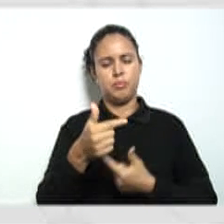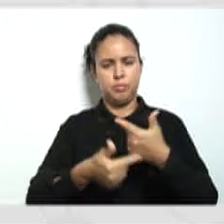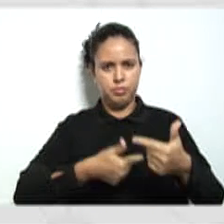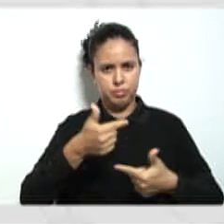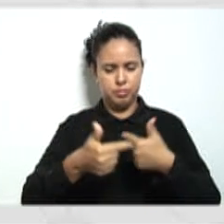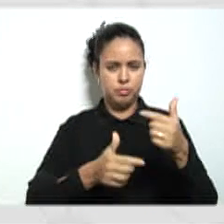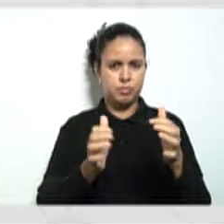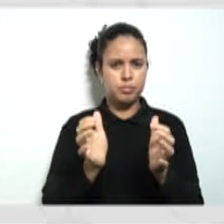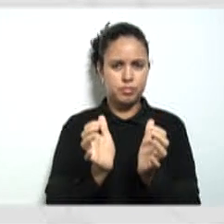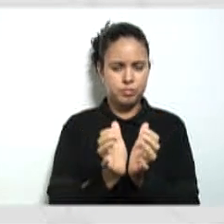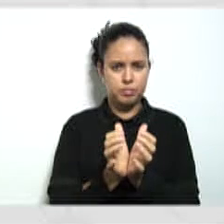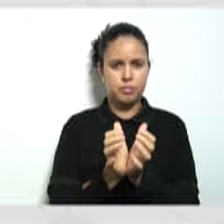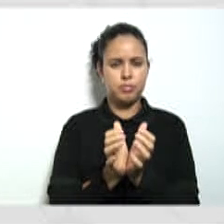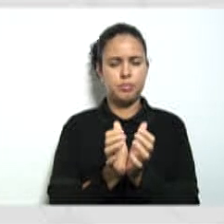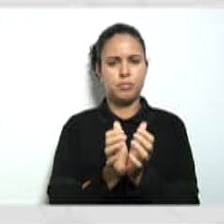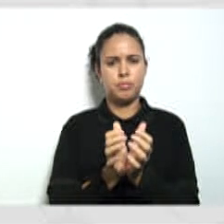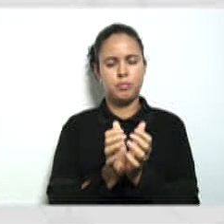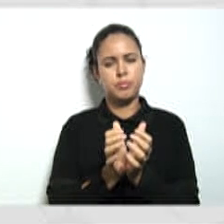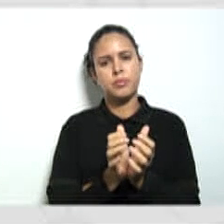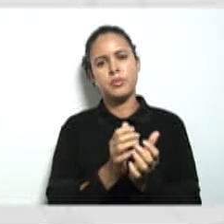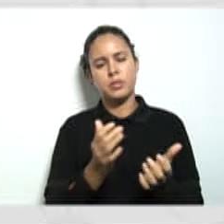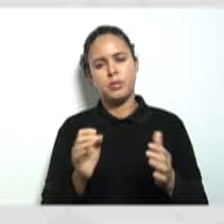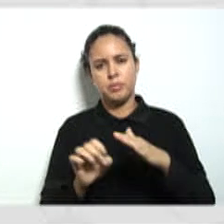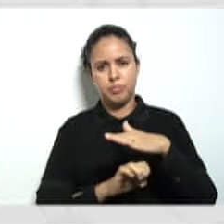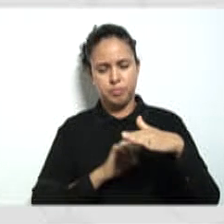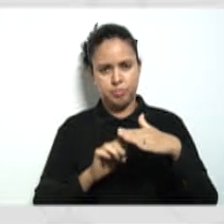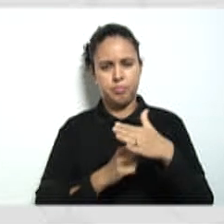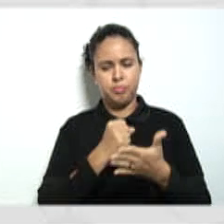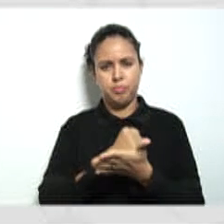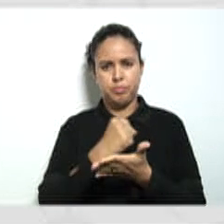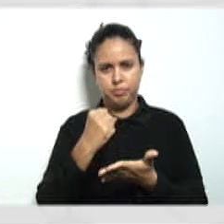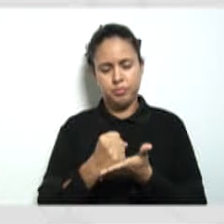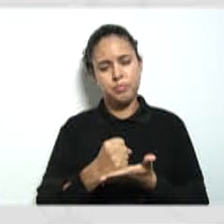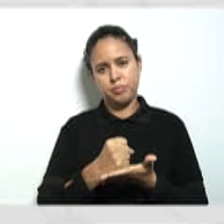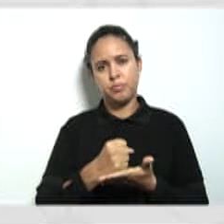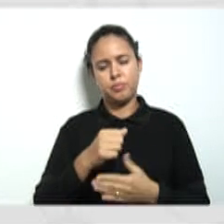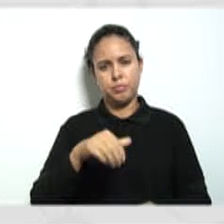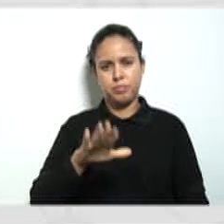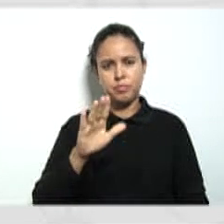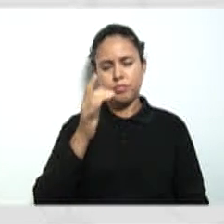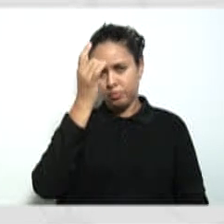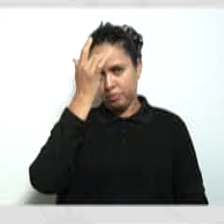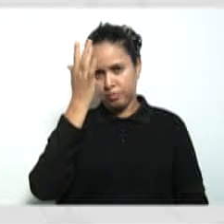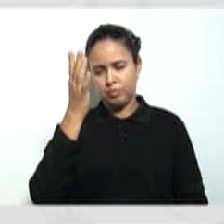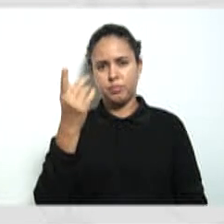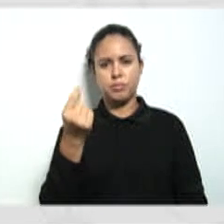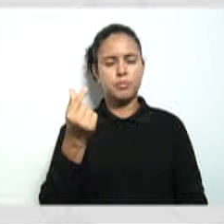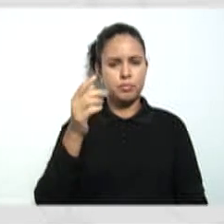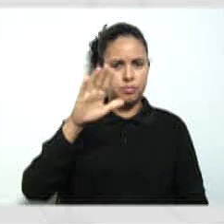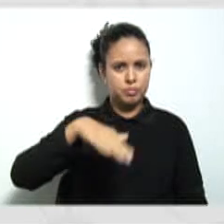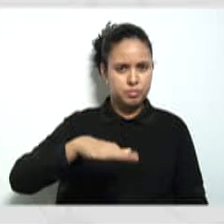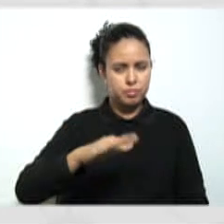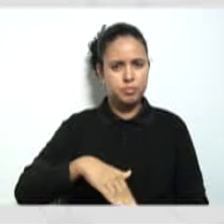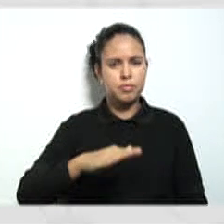coletivamente. Para a empresa contratante, fica mais fácil e barato contratar uma empresa cooperativa do que